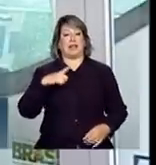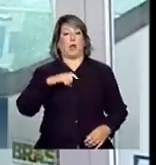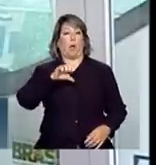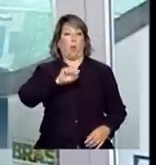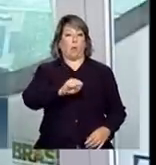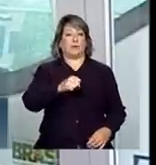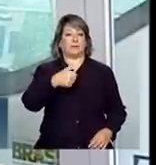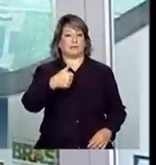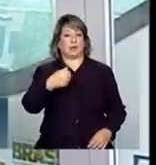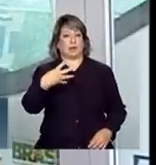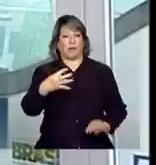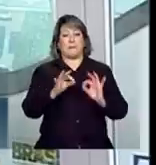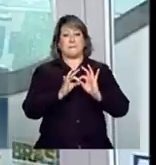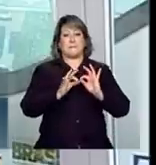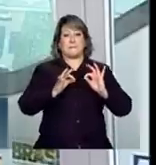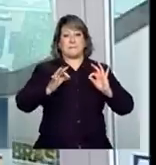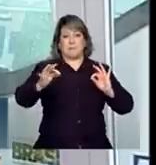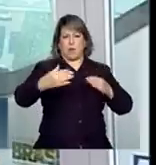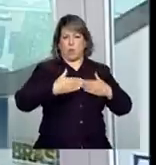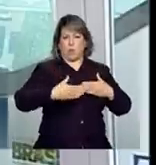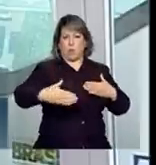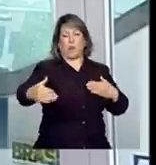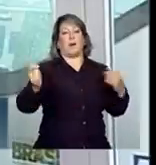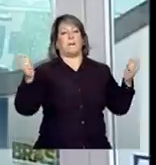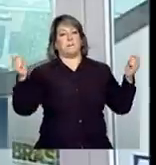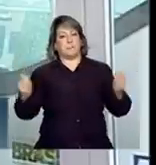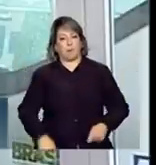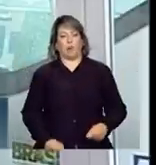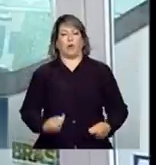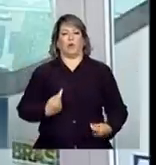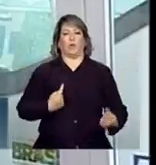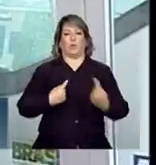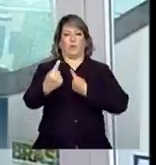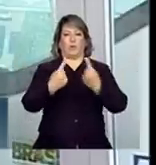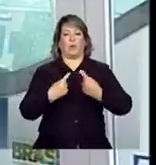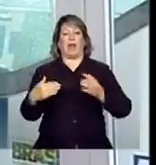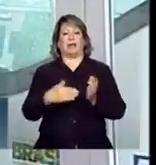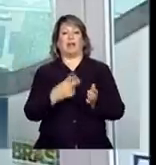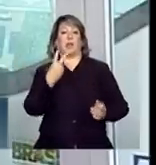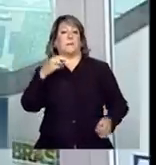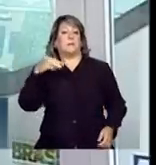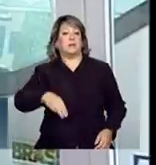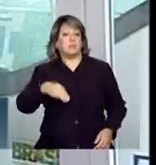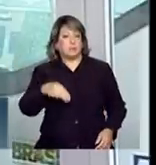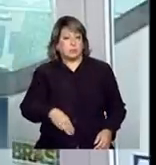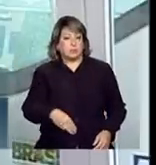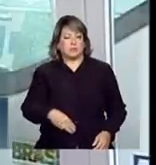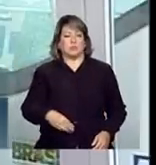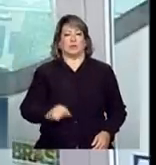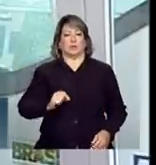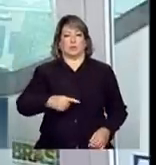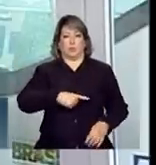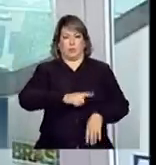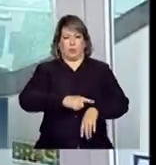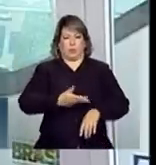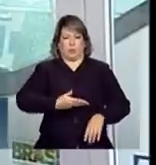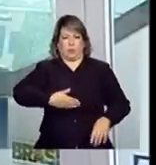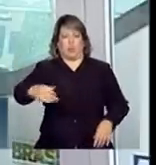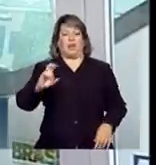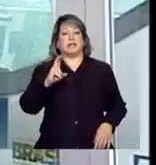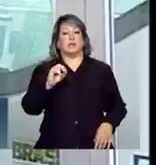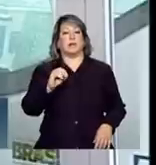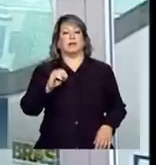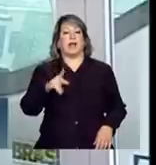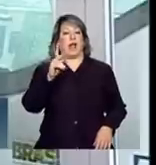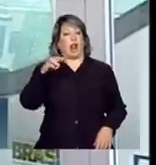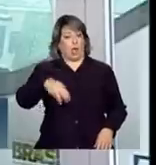814 metros de extensão e pode ser percorrida em até 2 minutos, com velocidade média de 50 km